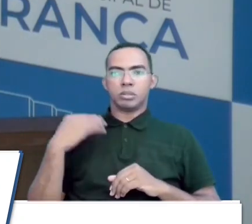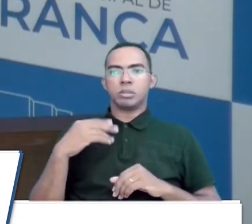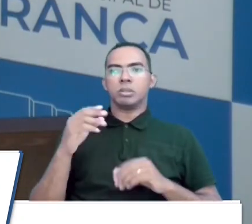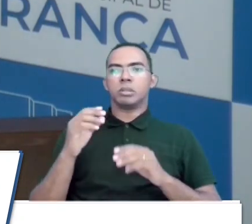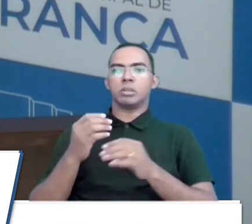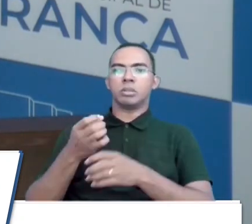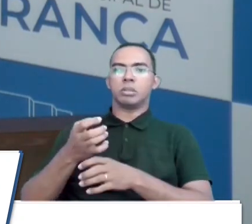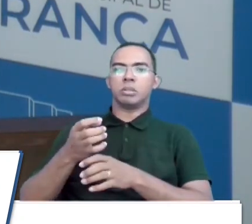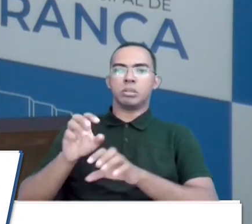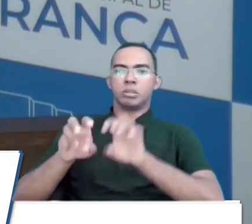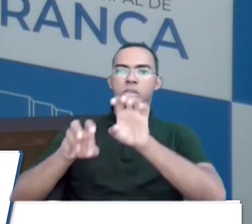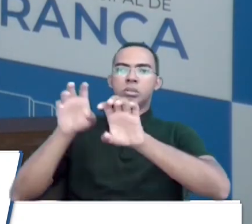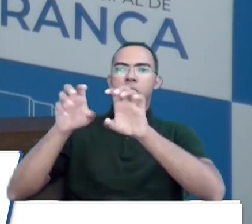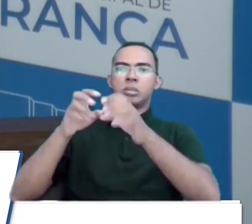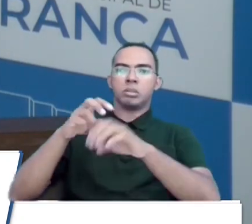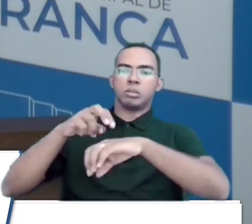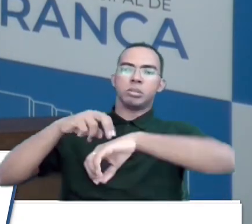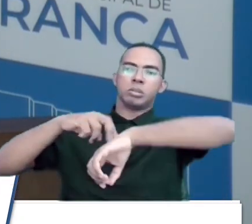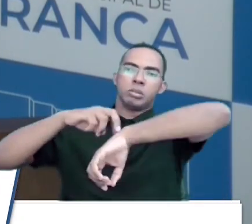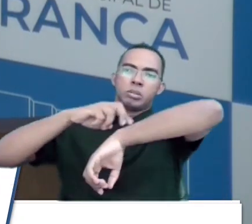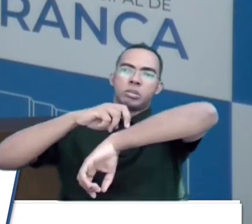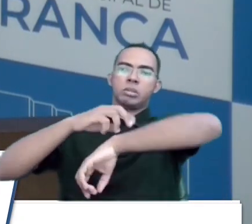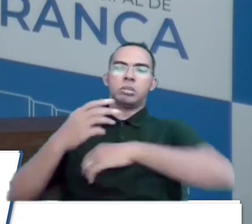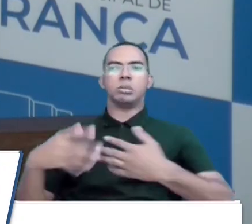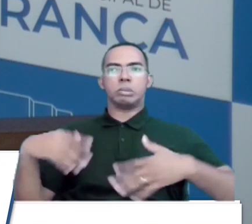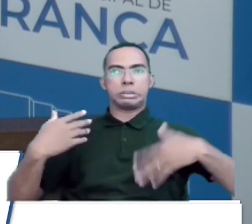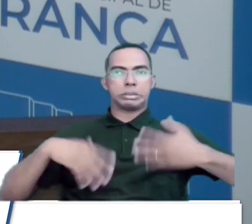que alguns acabam extrapolando, né?